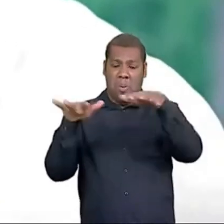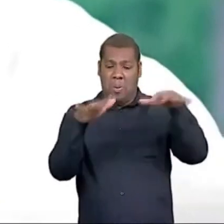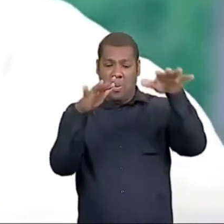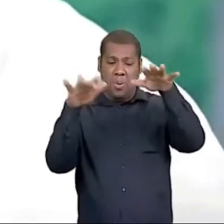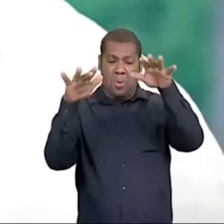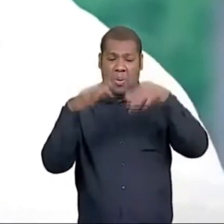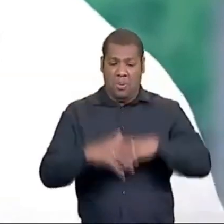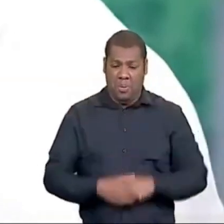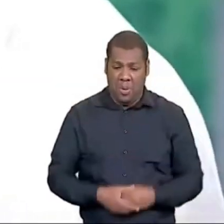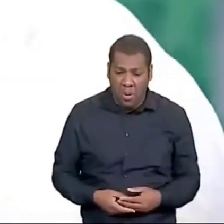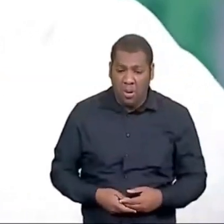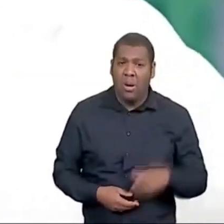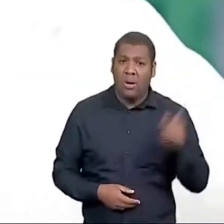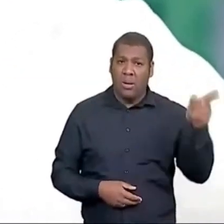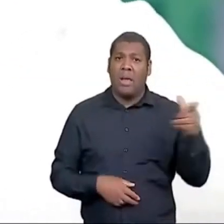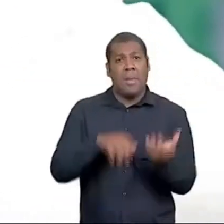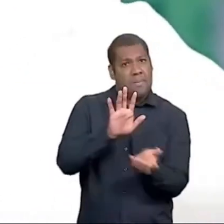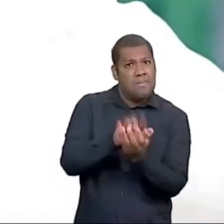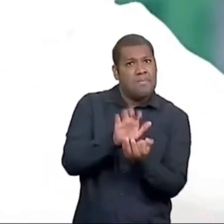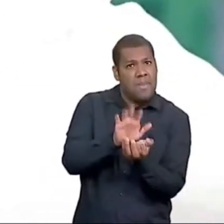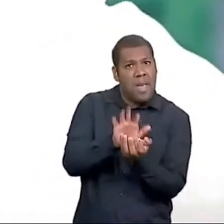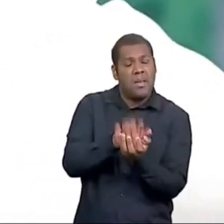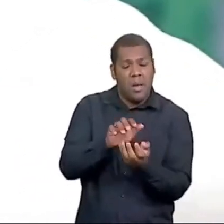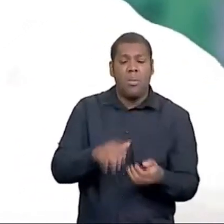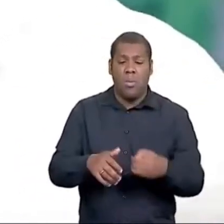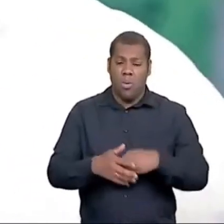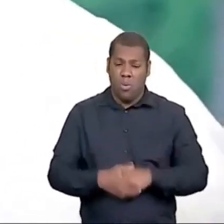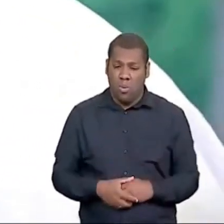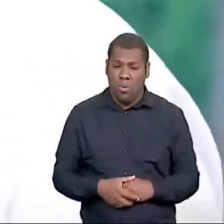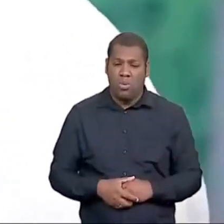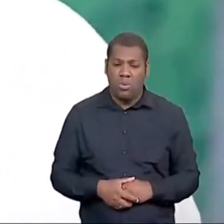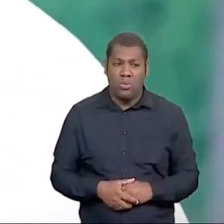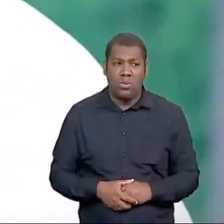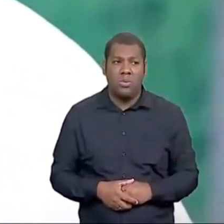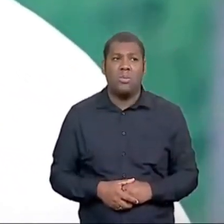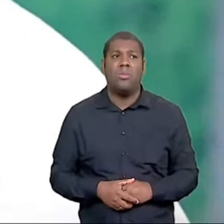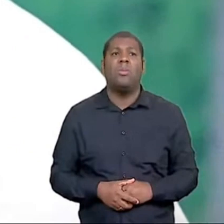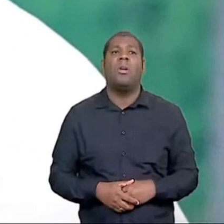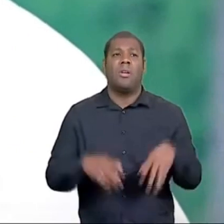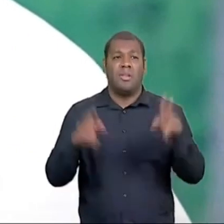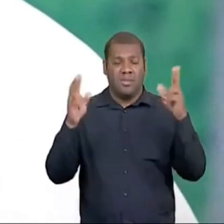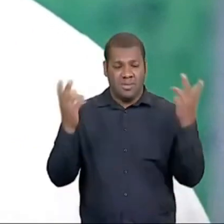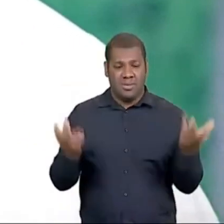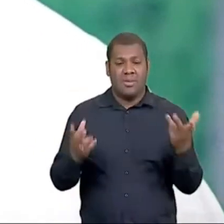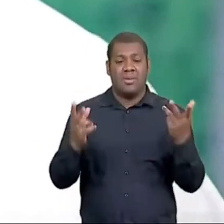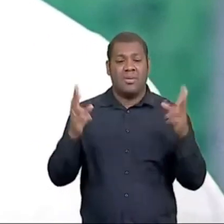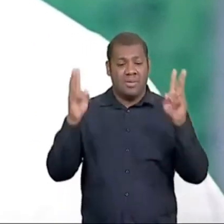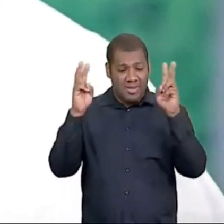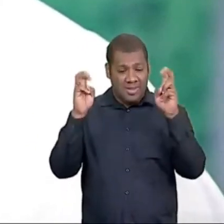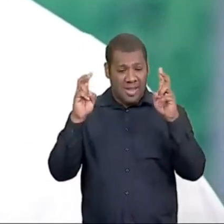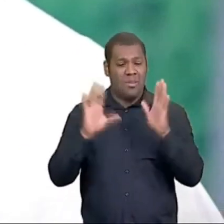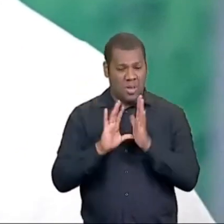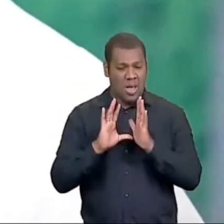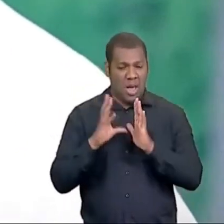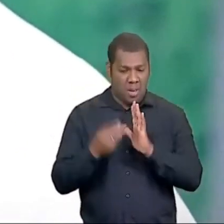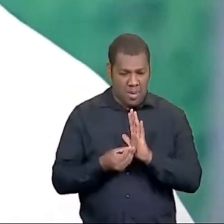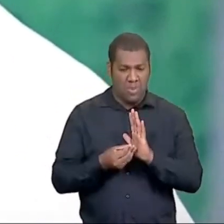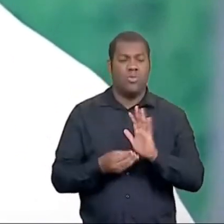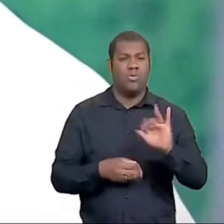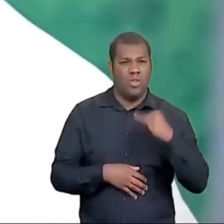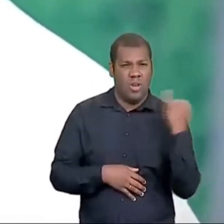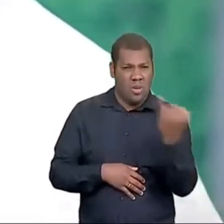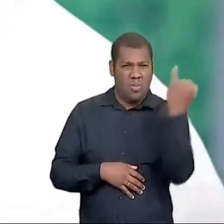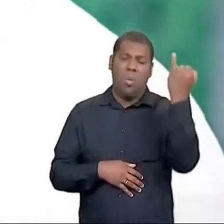Então nós temos que cuidar. E nesse aspecto é que entra a Amazônia. Se a Amazônia é importante para a questão